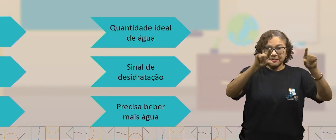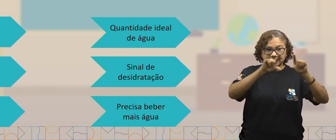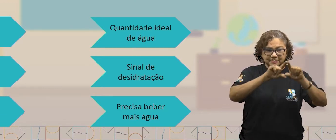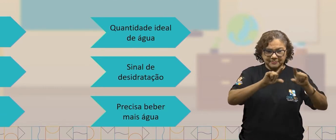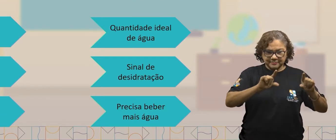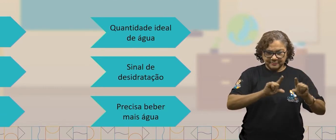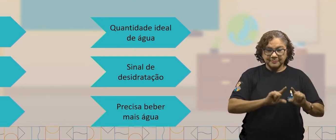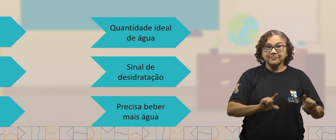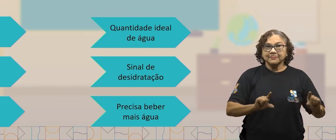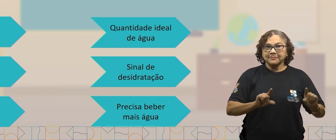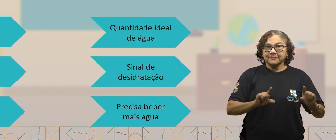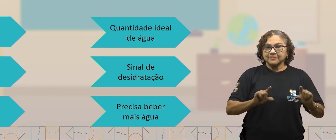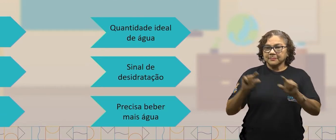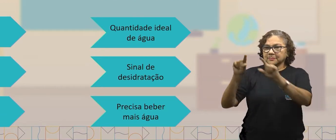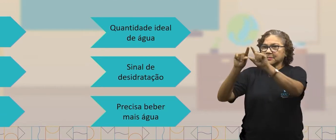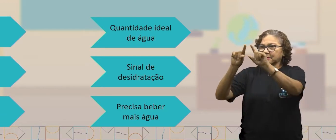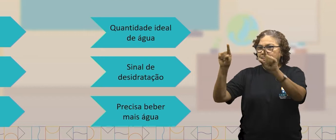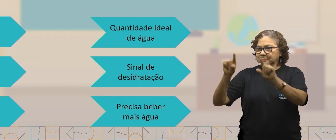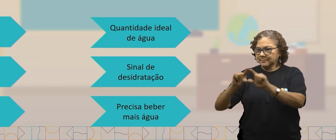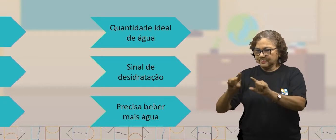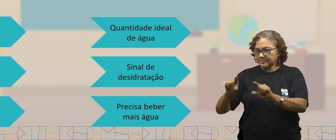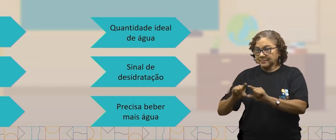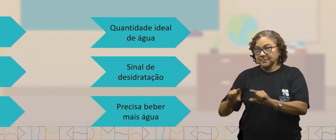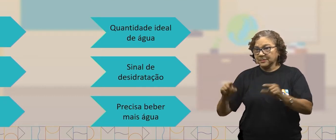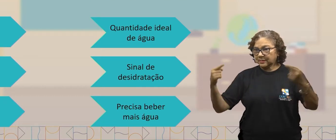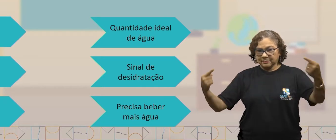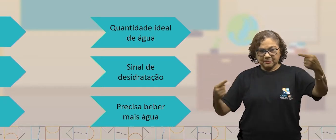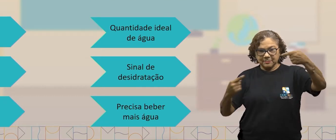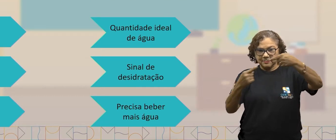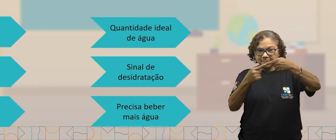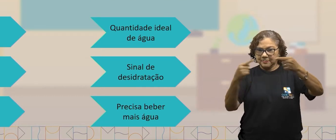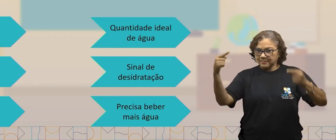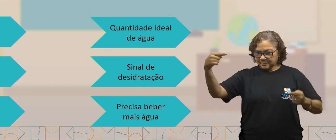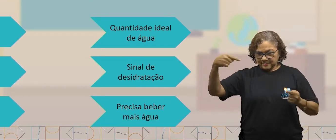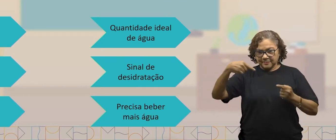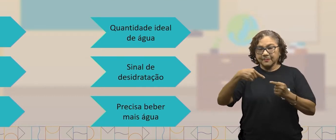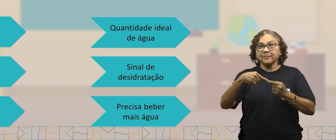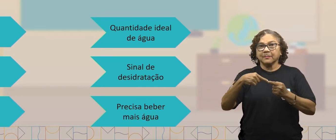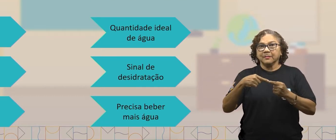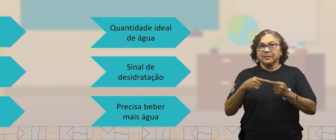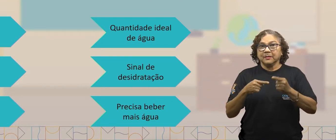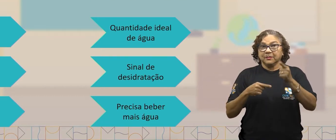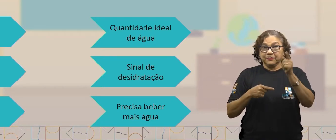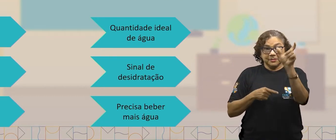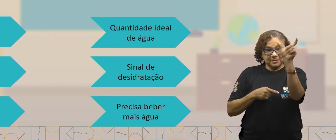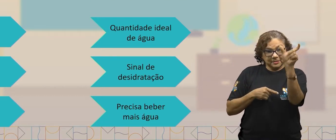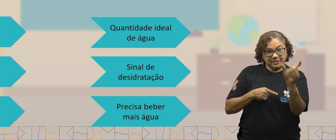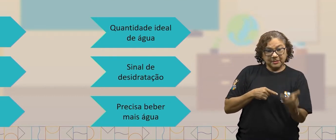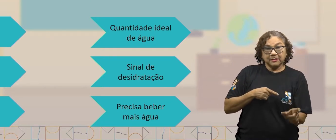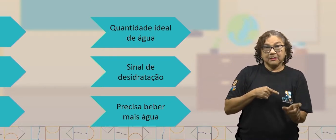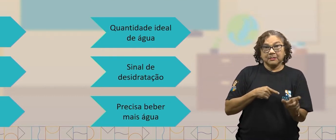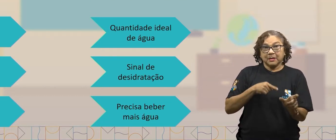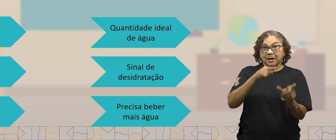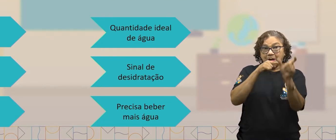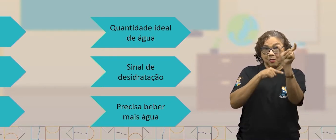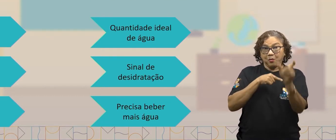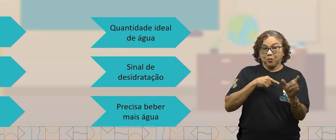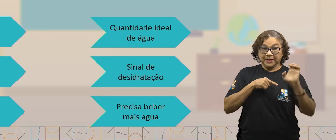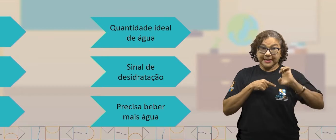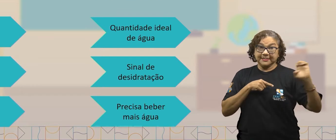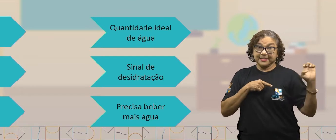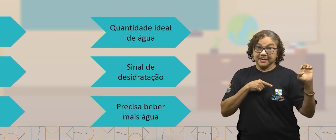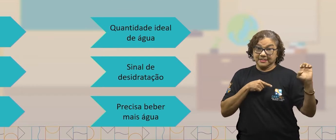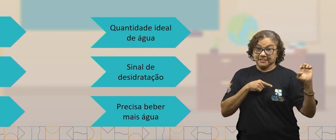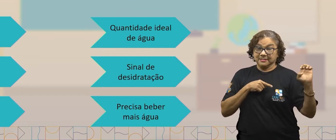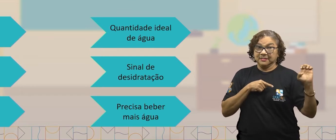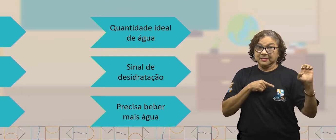abaixo, relacionando a cor da urina com o seu significado. Então, você tem na coluna da esquerda formas